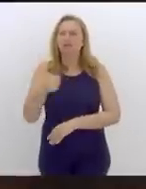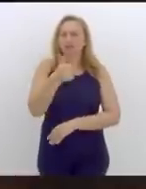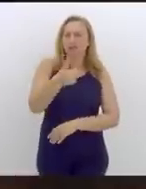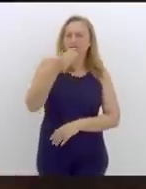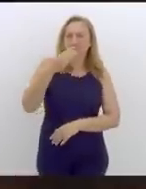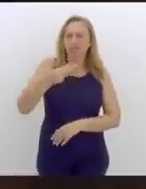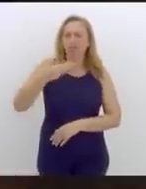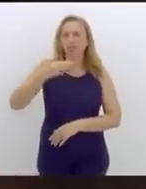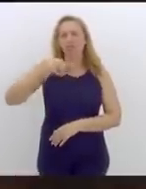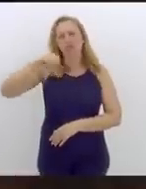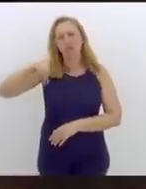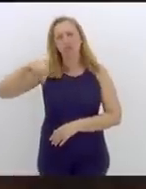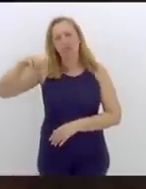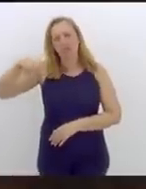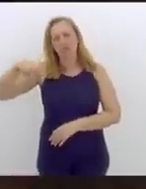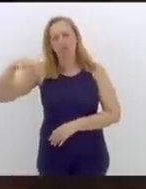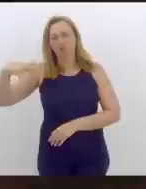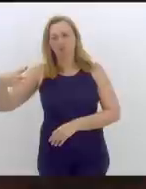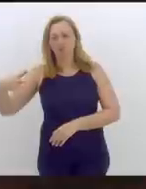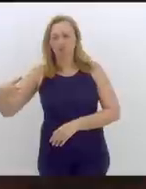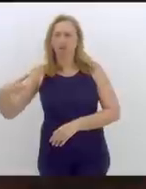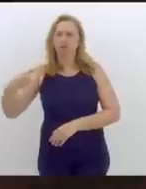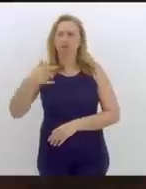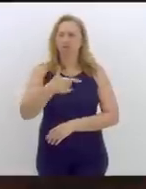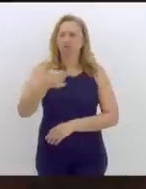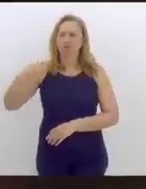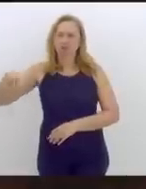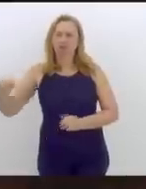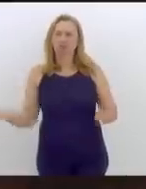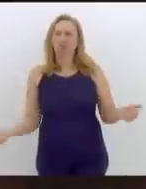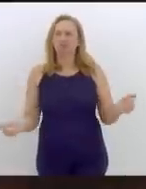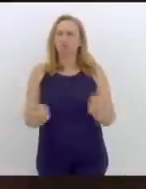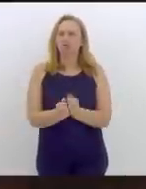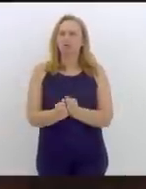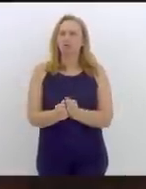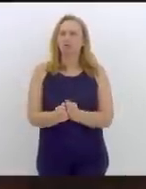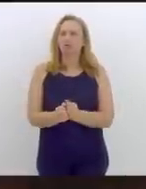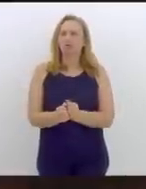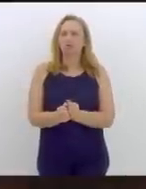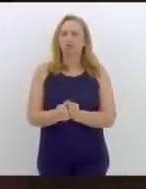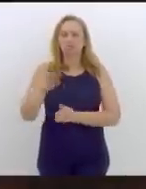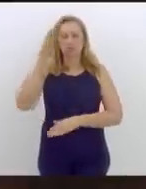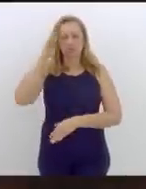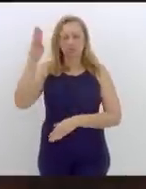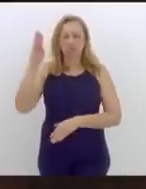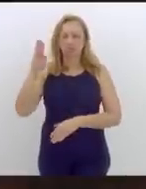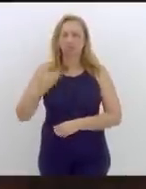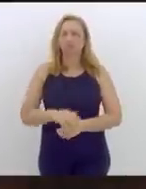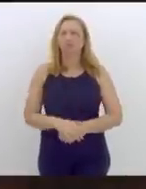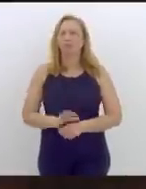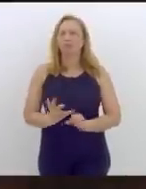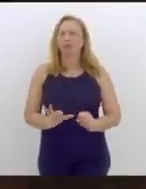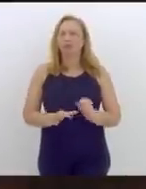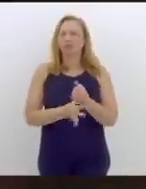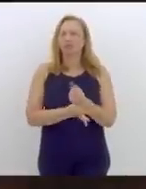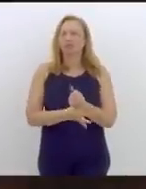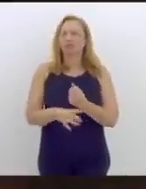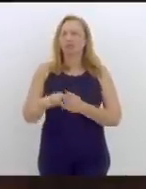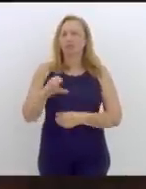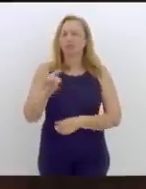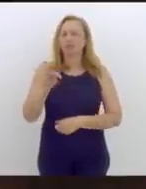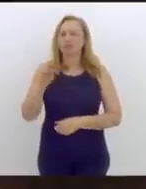13.954/19 nos colocou junto com as forças armadas e isso a figura a simetria